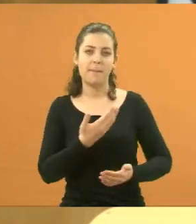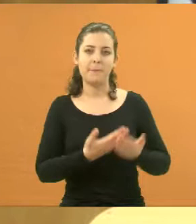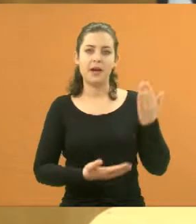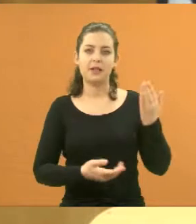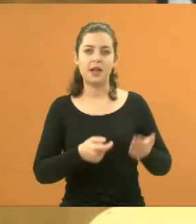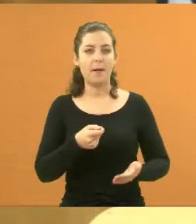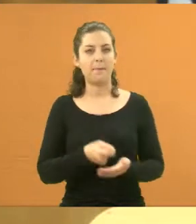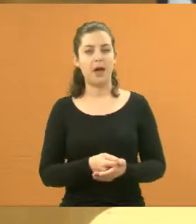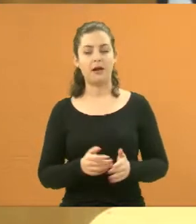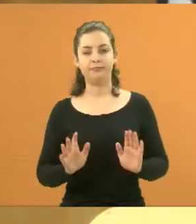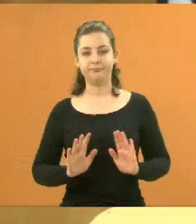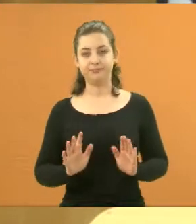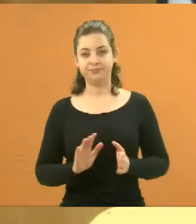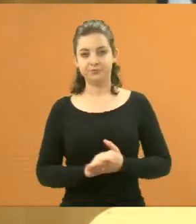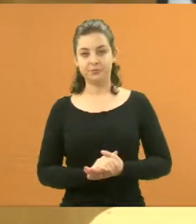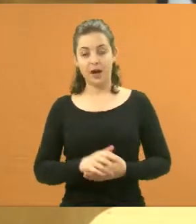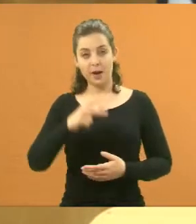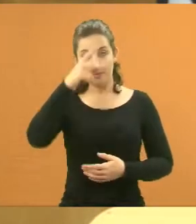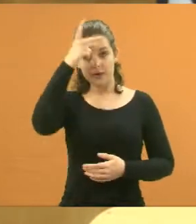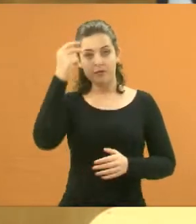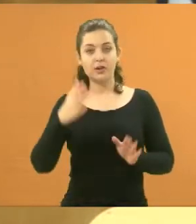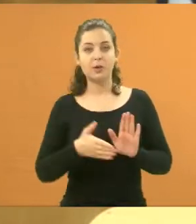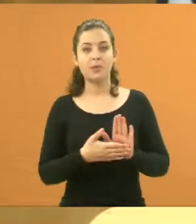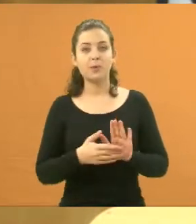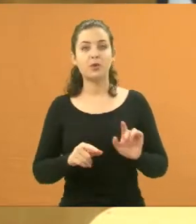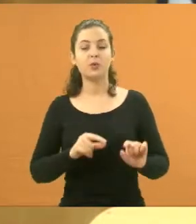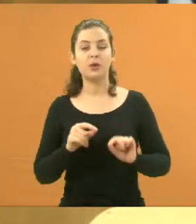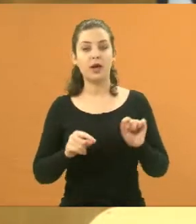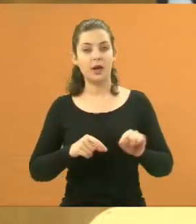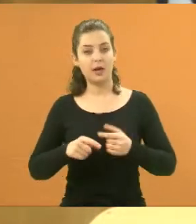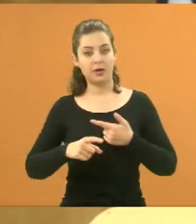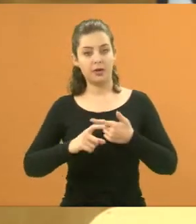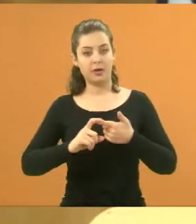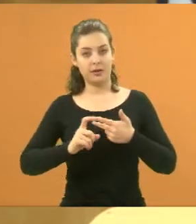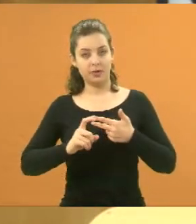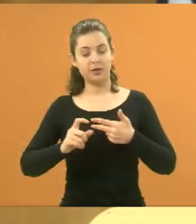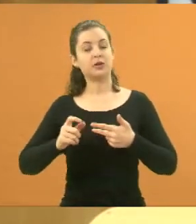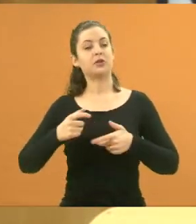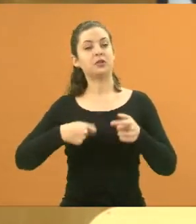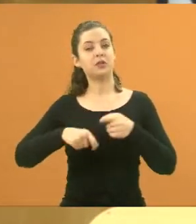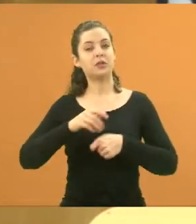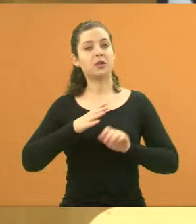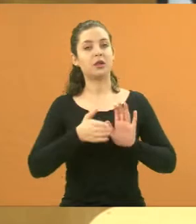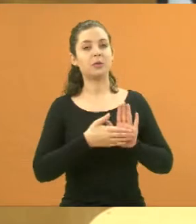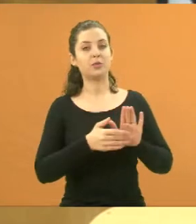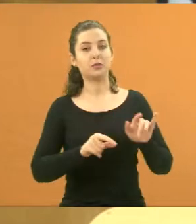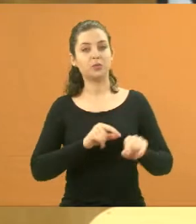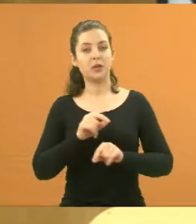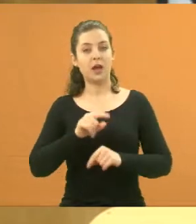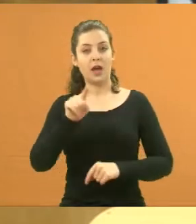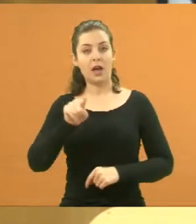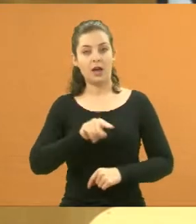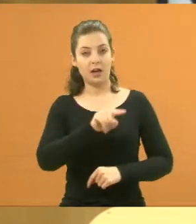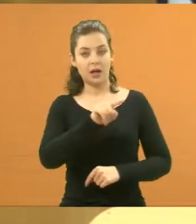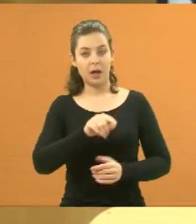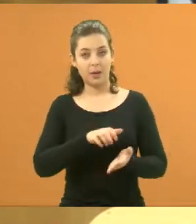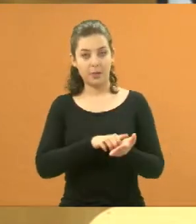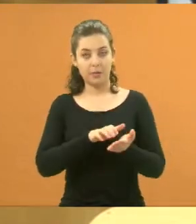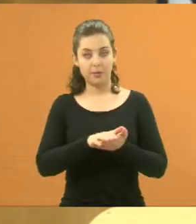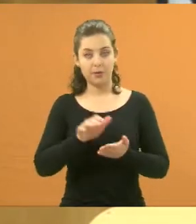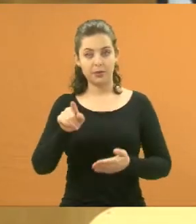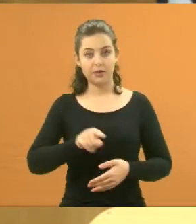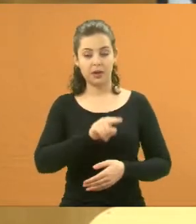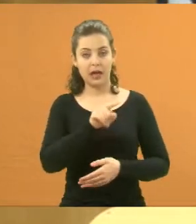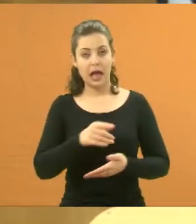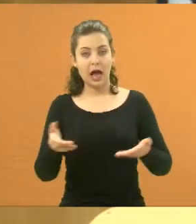pagam. E aí, o que o prefeito está fazendo, né? O executivo está fazendo? Dando isenção dessas multas, e agora